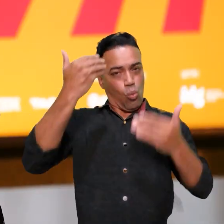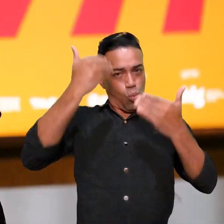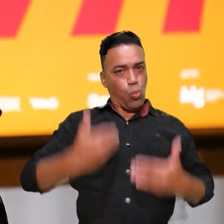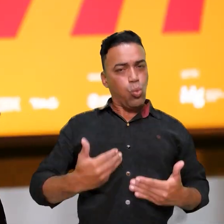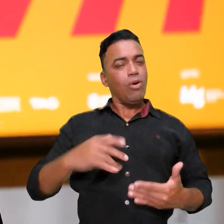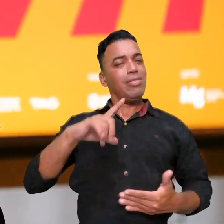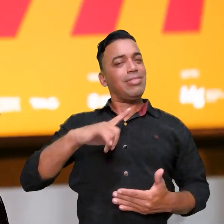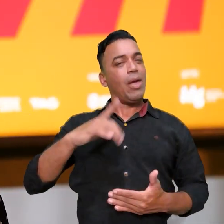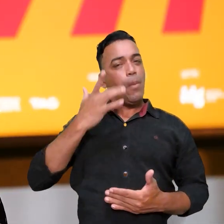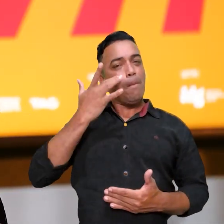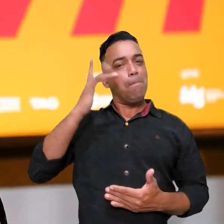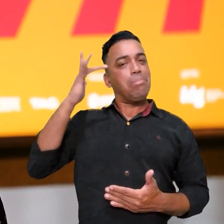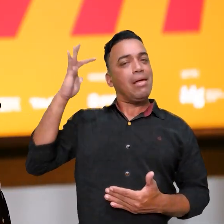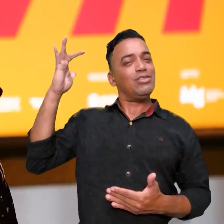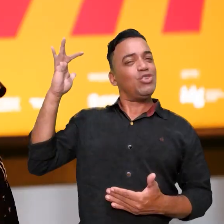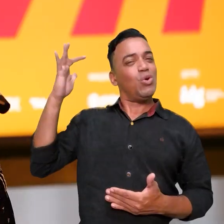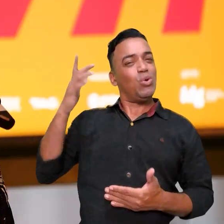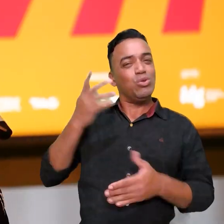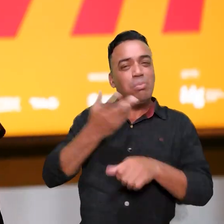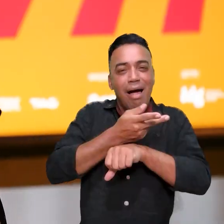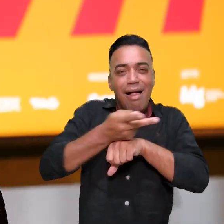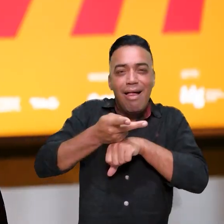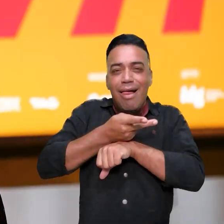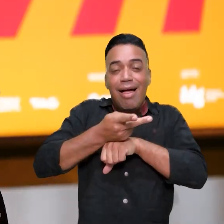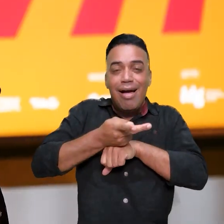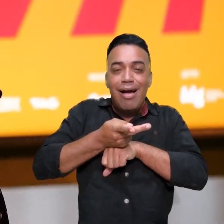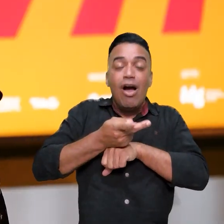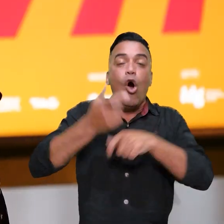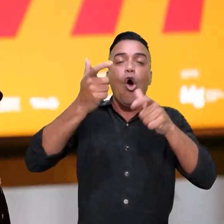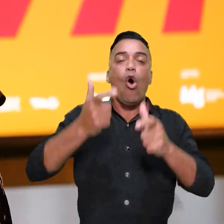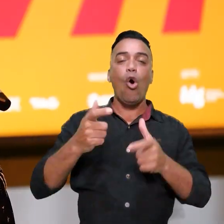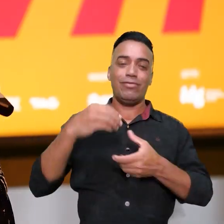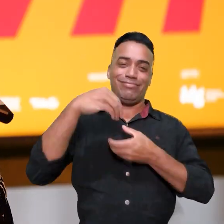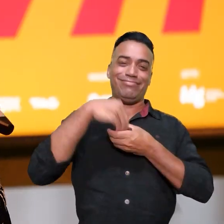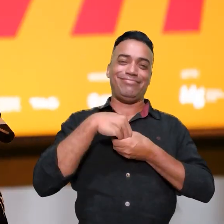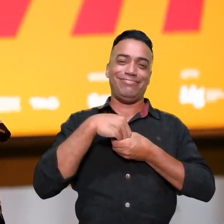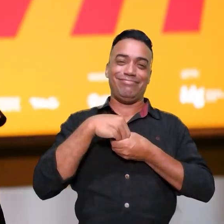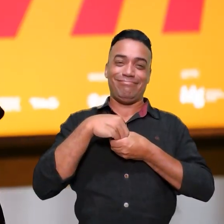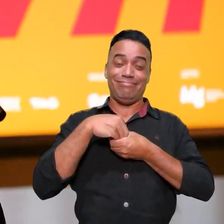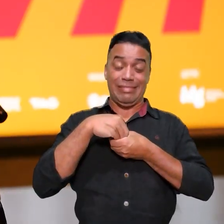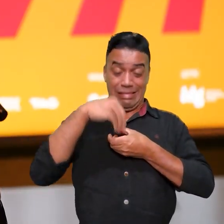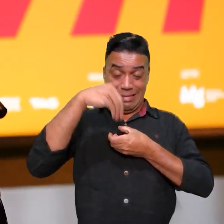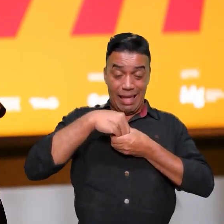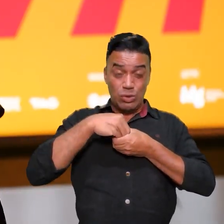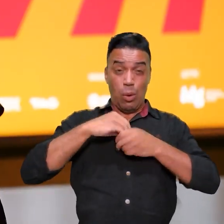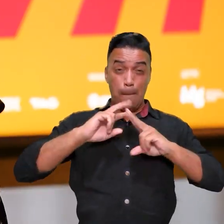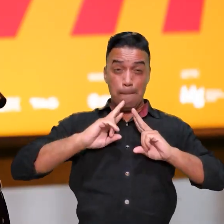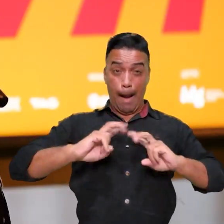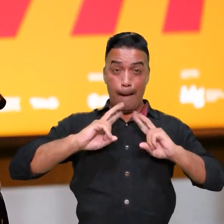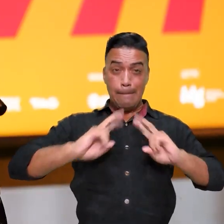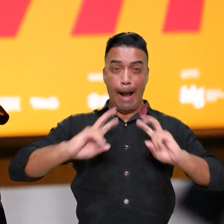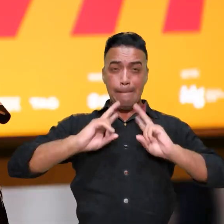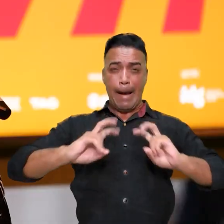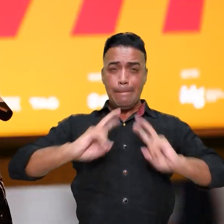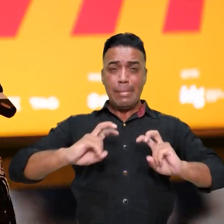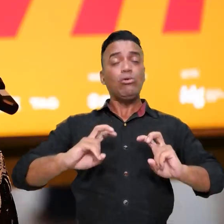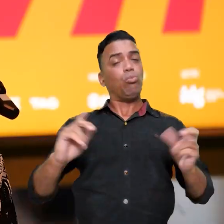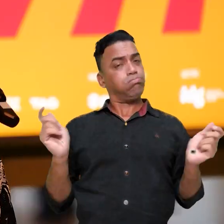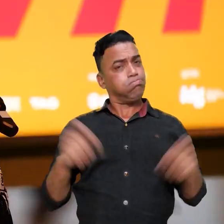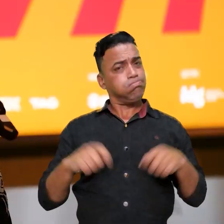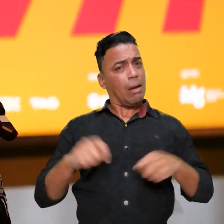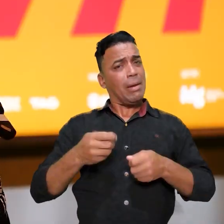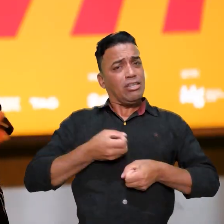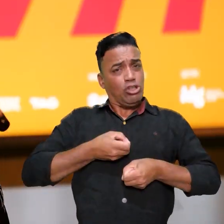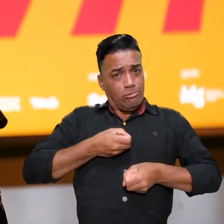preciosidade para explorar e ela está dentro de mim. E, explorando isso, é que eu vou ser capaz